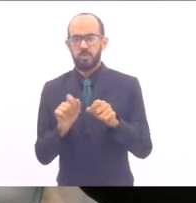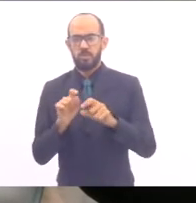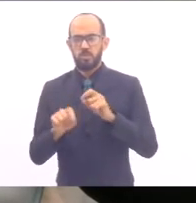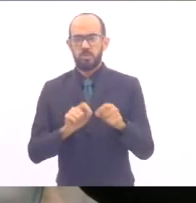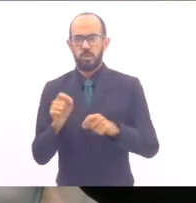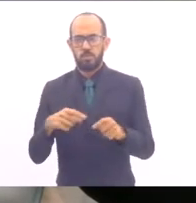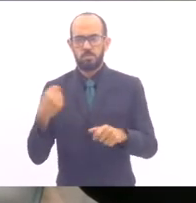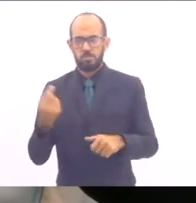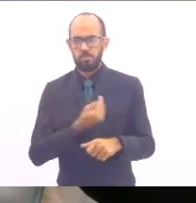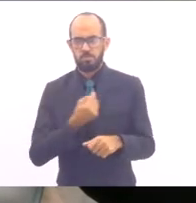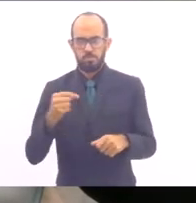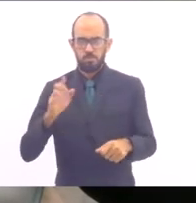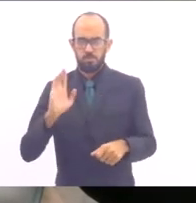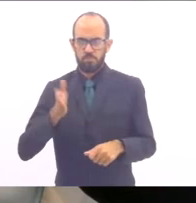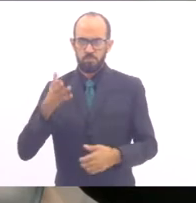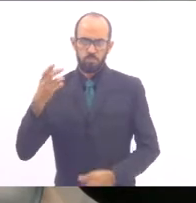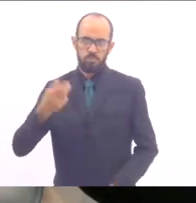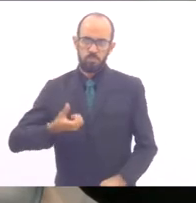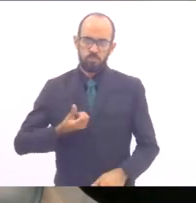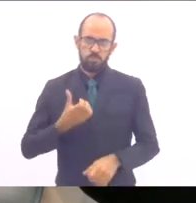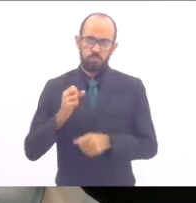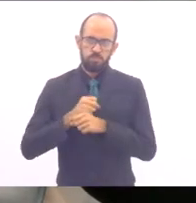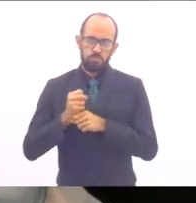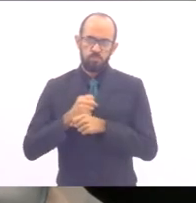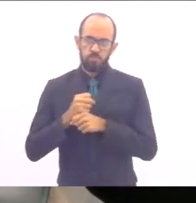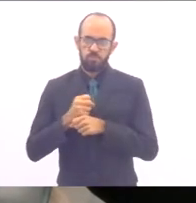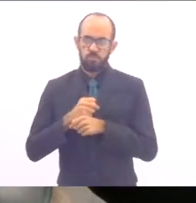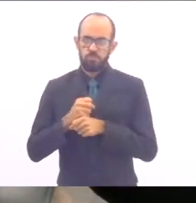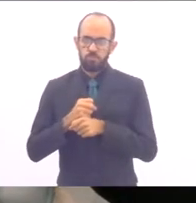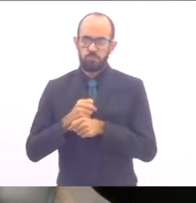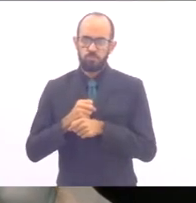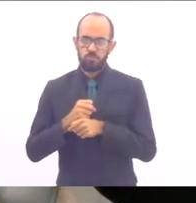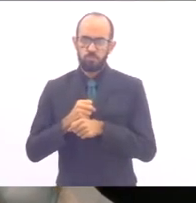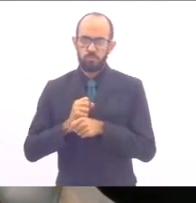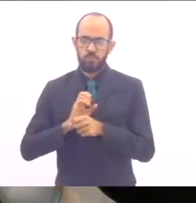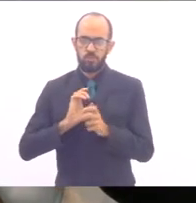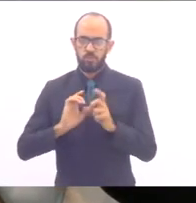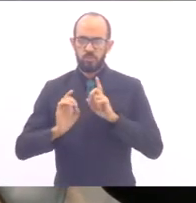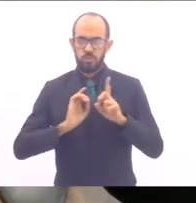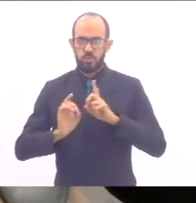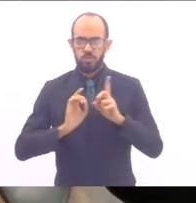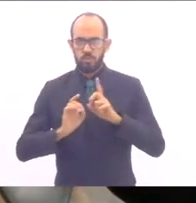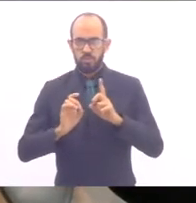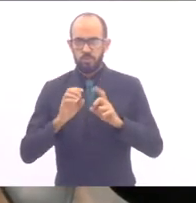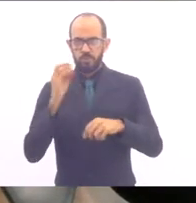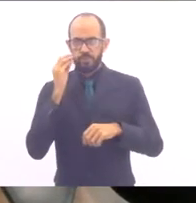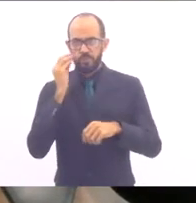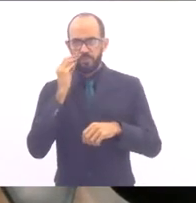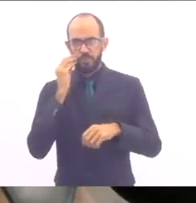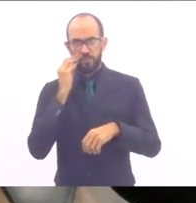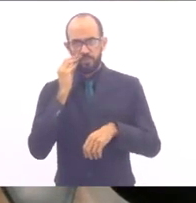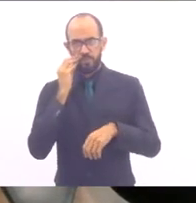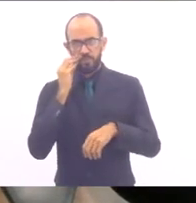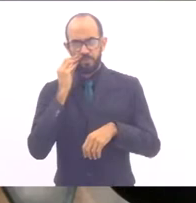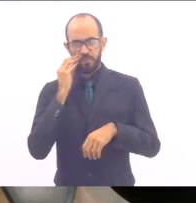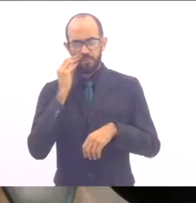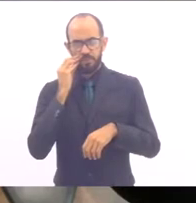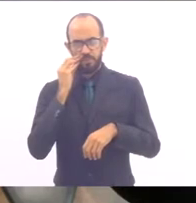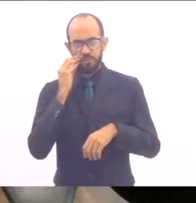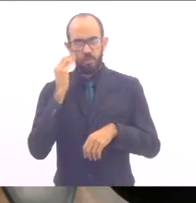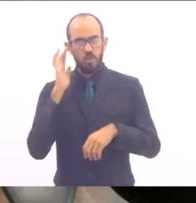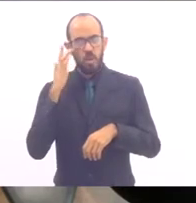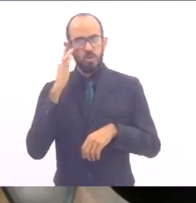para nós que já estamos aí há 6 anos nesse diálogo, nessa tentativa de diálogo, acho que acabou